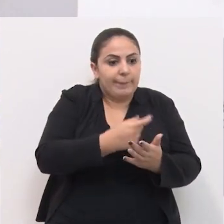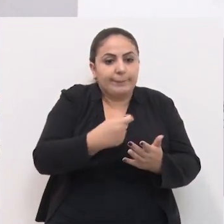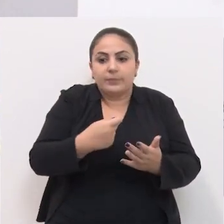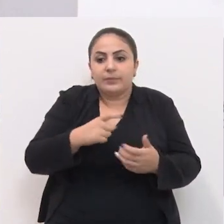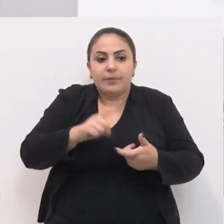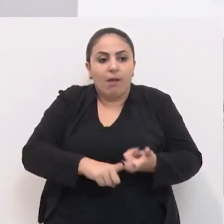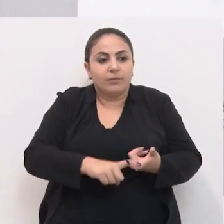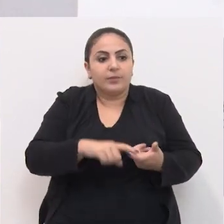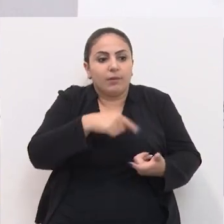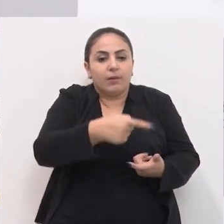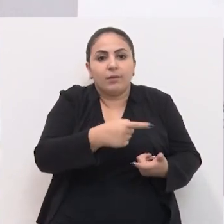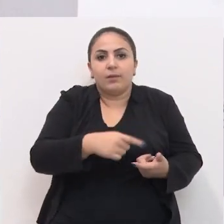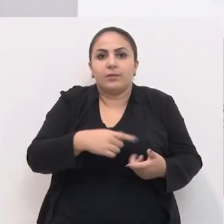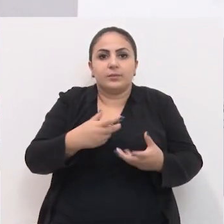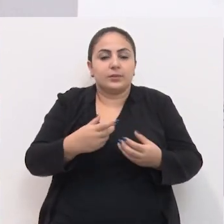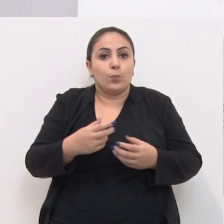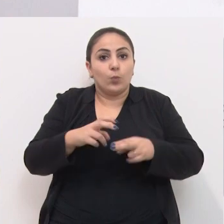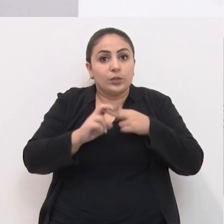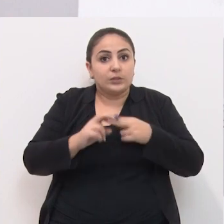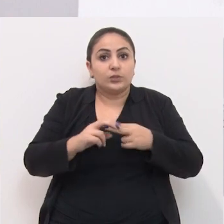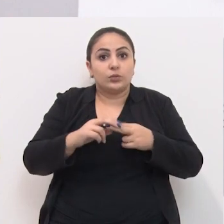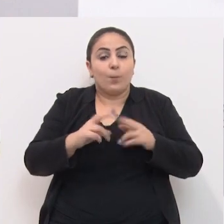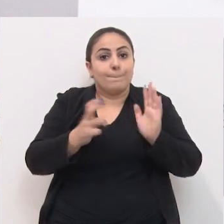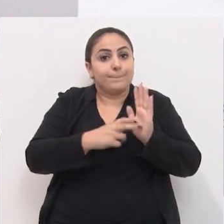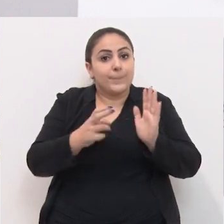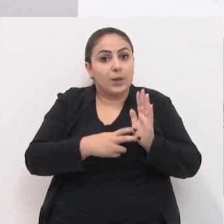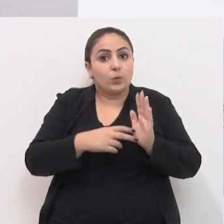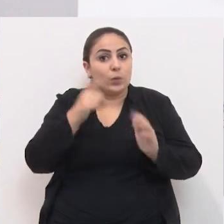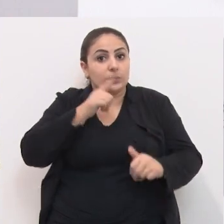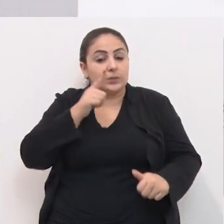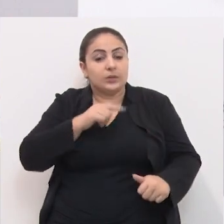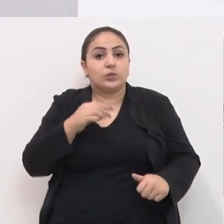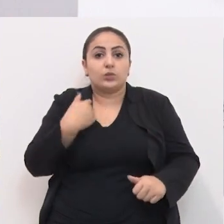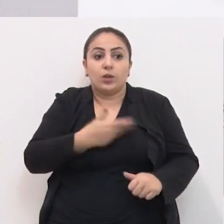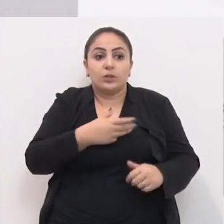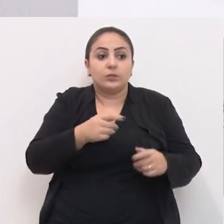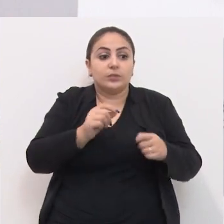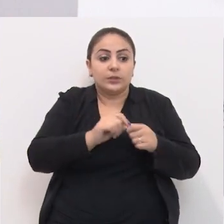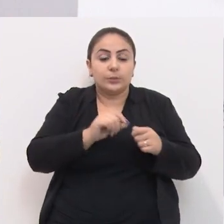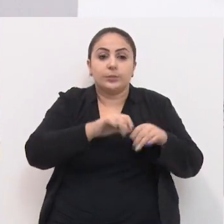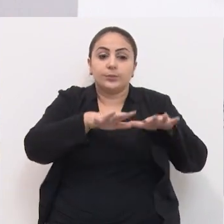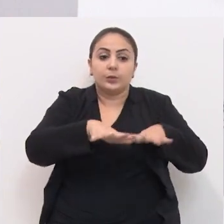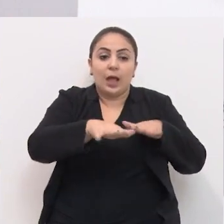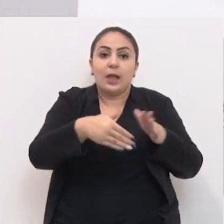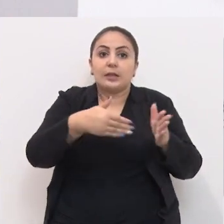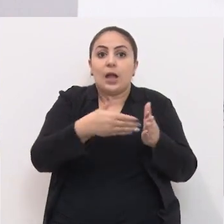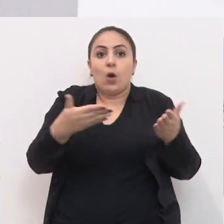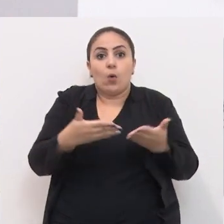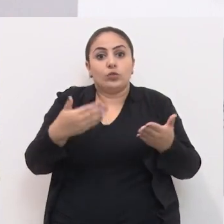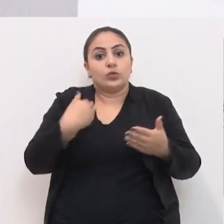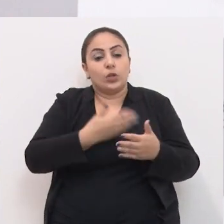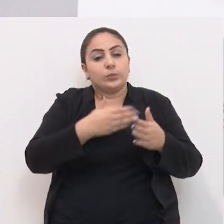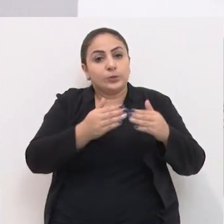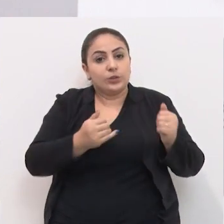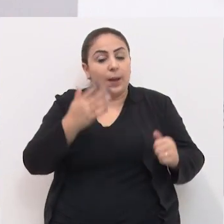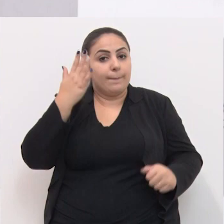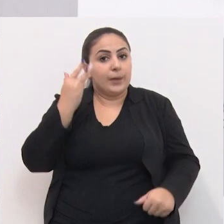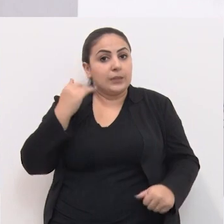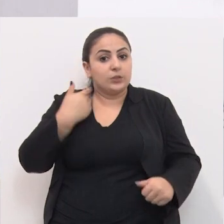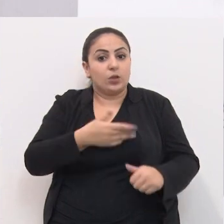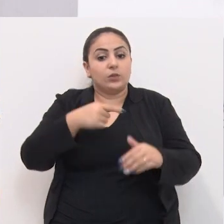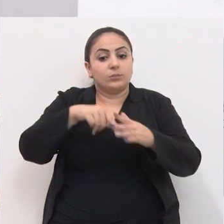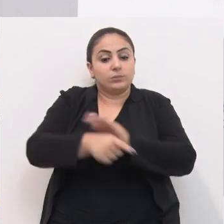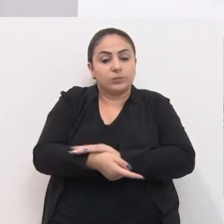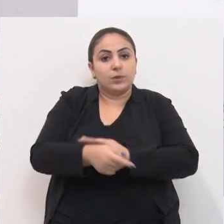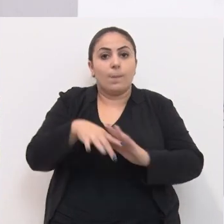mais é psicológico. Imagine que hoje a Brigada Militar tem um alto índice de suicídio, então tem policiais desmotivados, não tem condições,